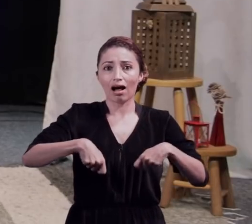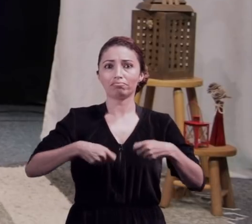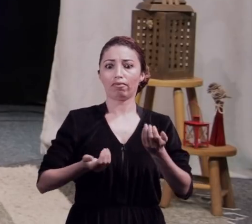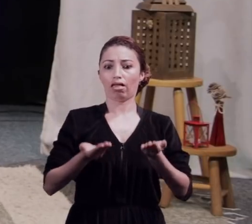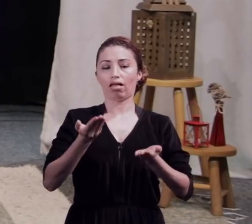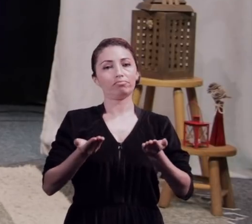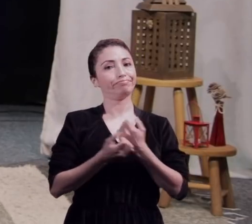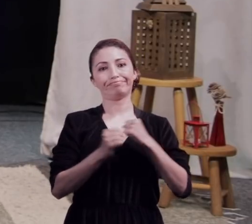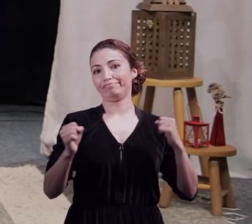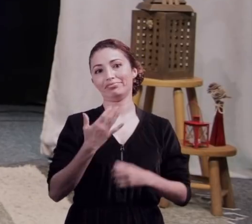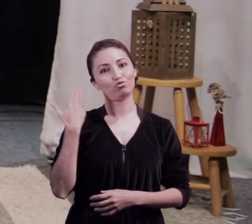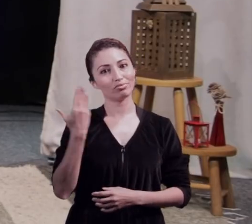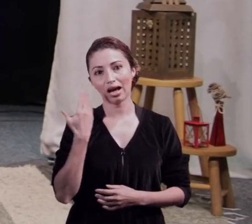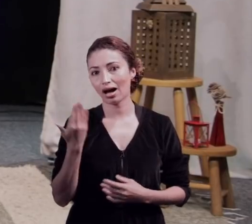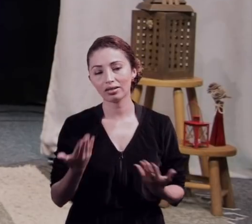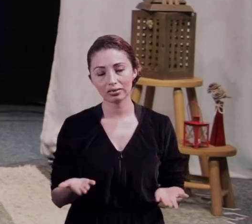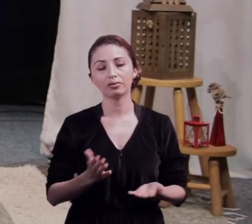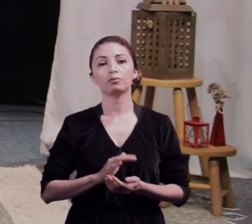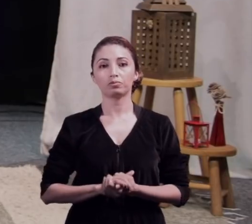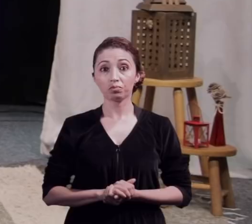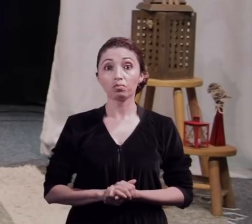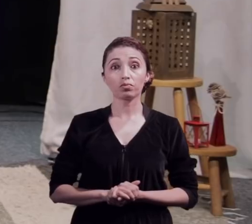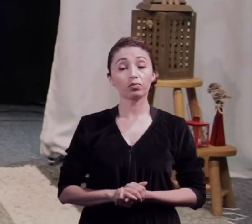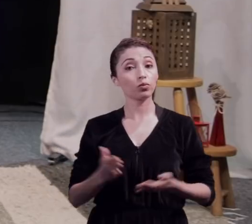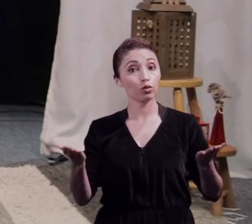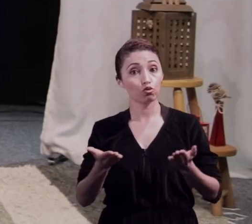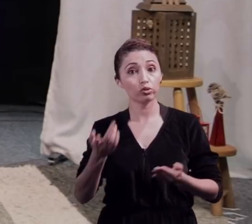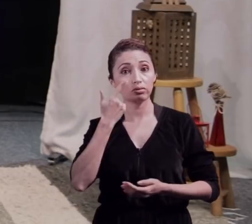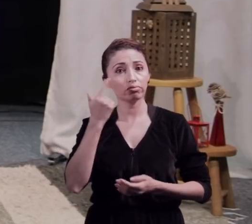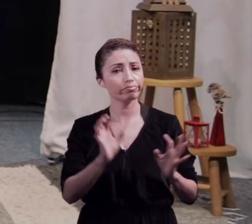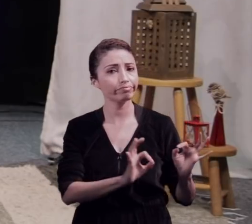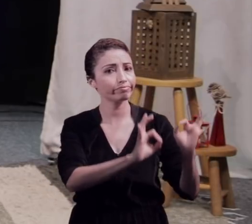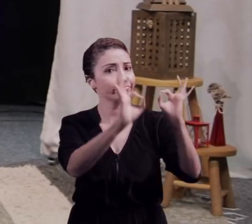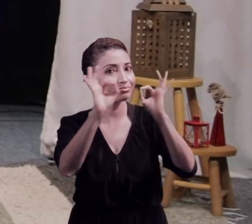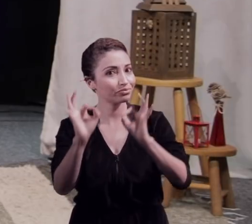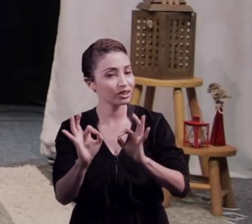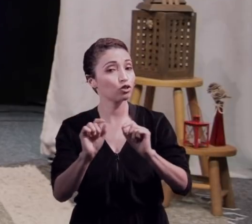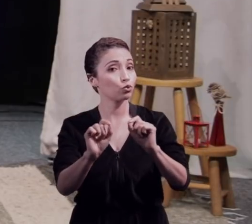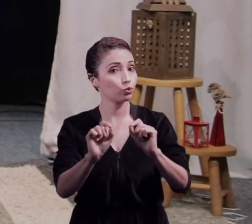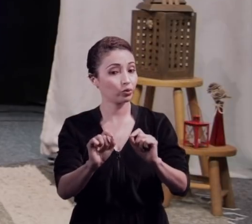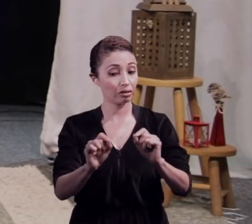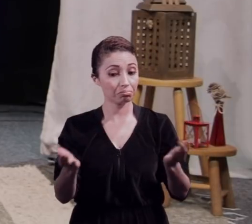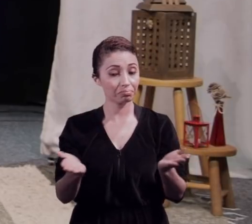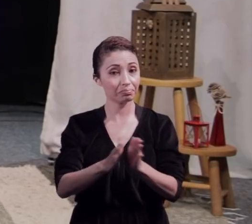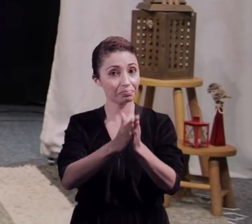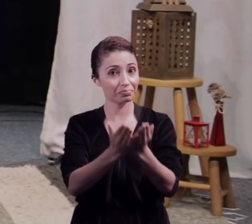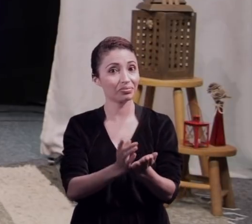cristã equilibrada. Então, meus irmãos, hoje nós vamos acompanhar aqui na Palavra de